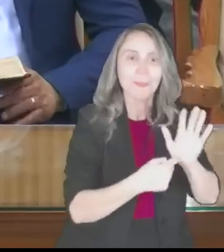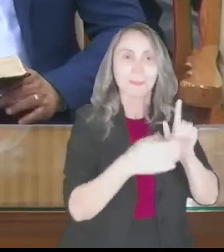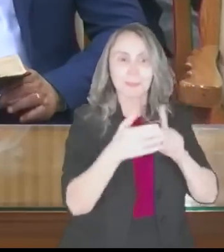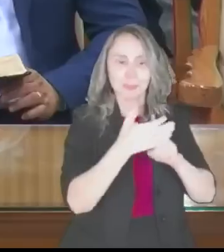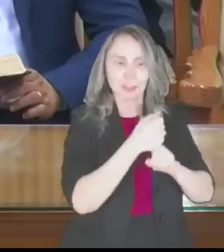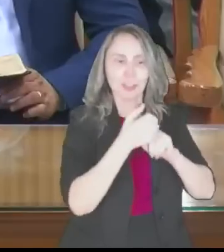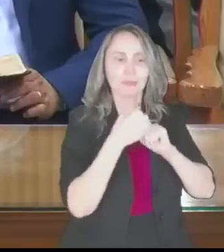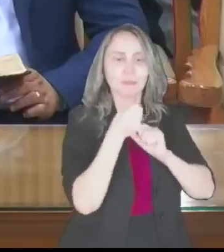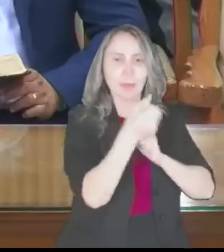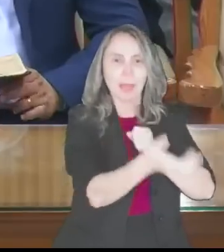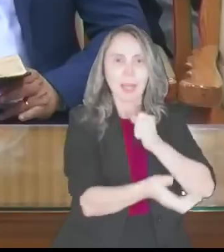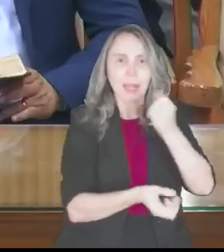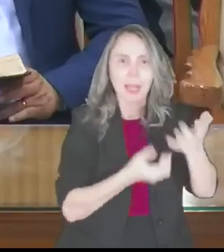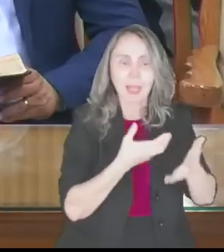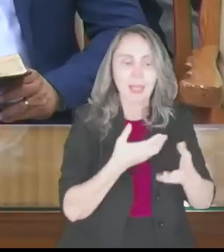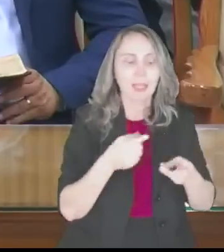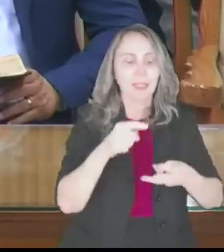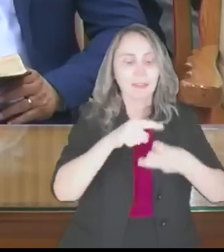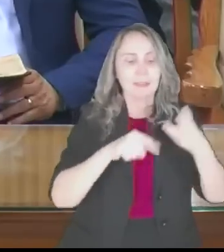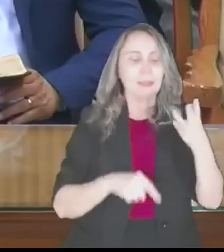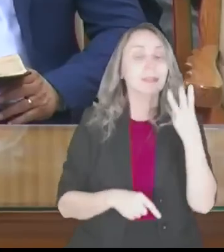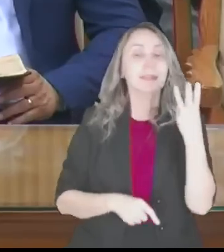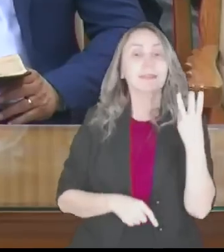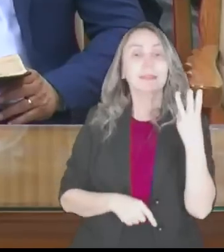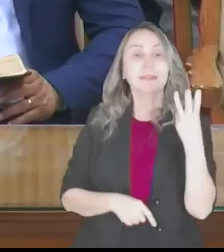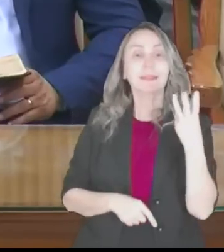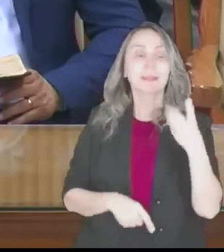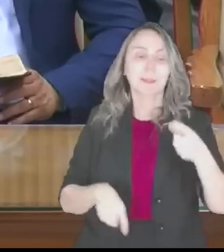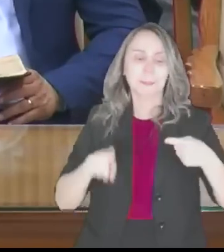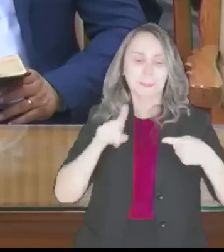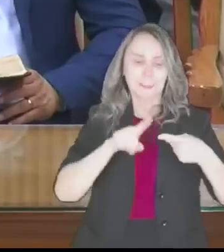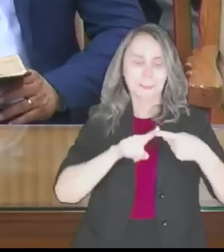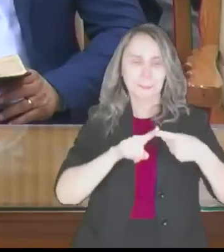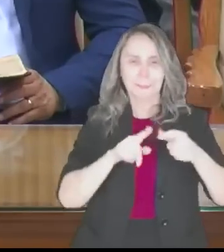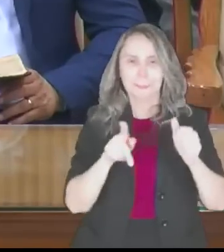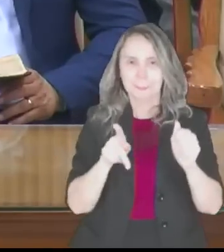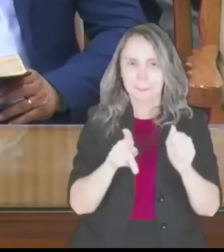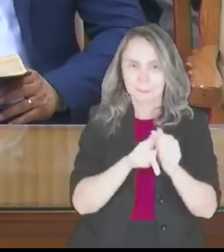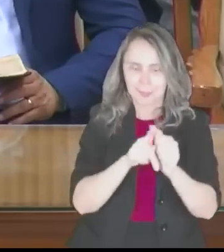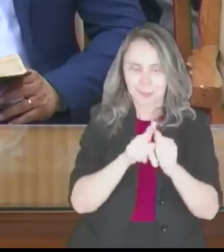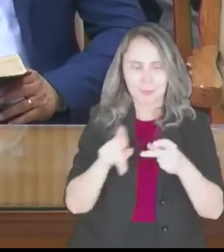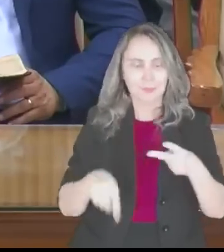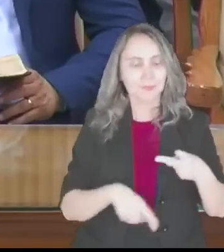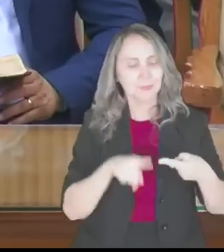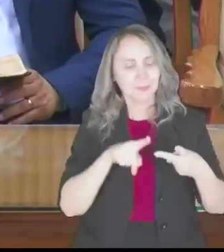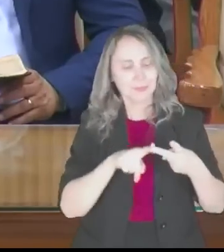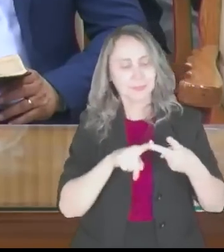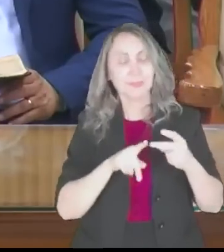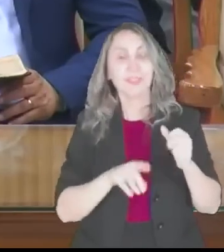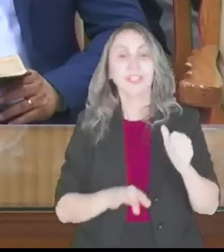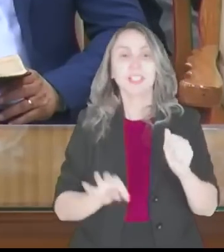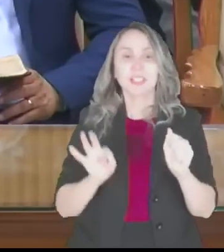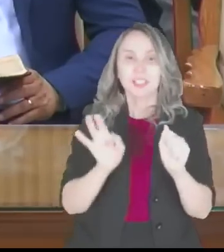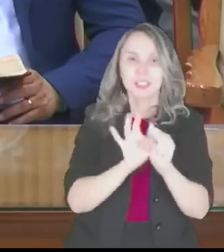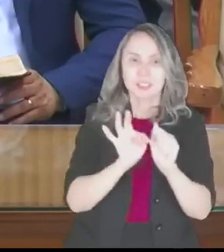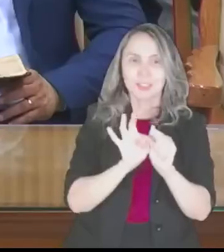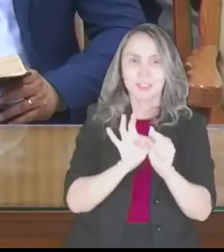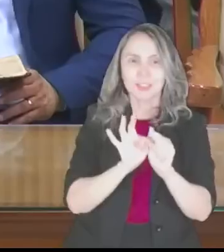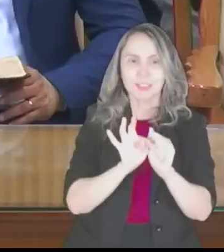Pedro, Tiago e João. Vamos ver, São